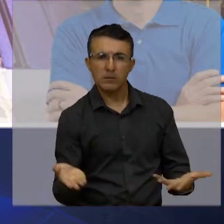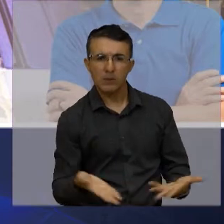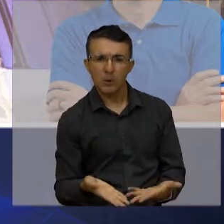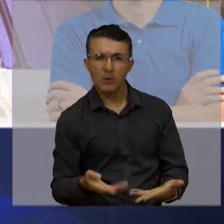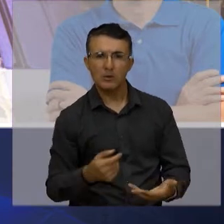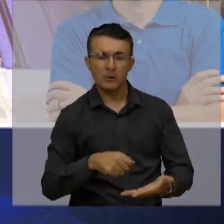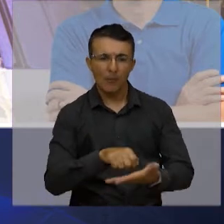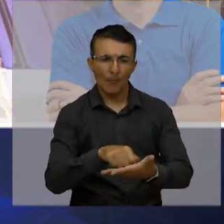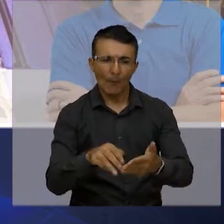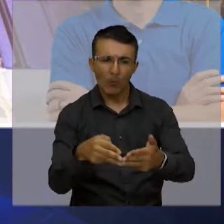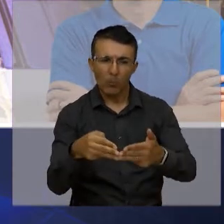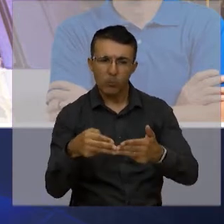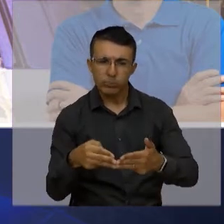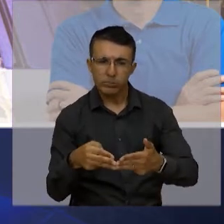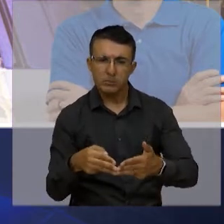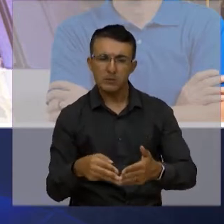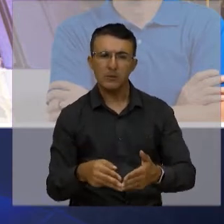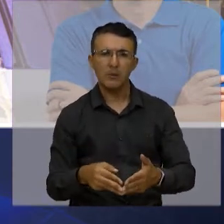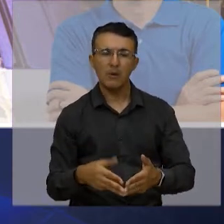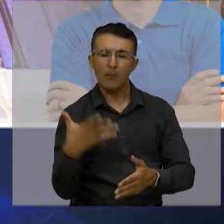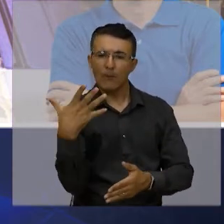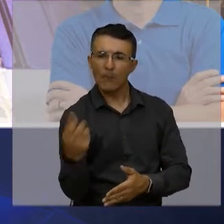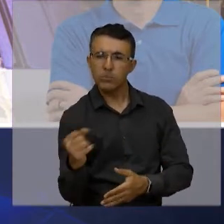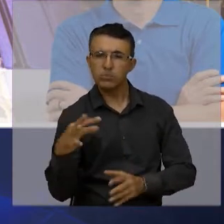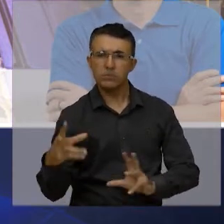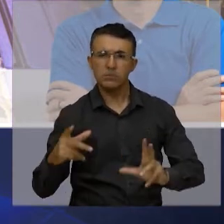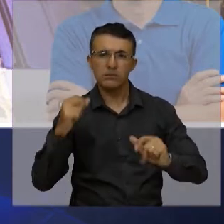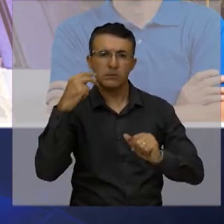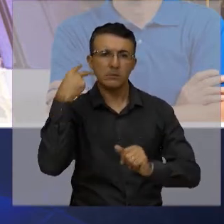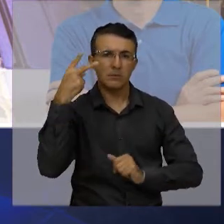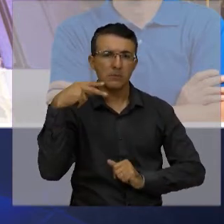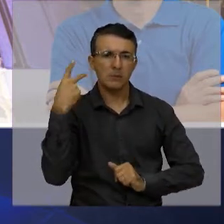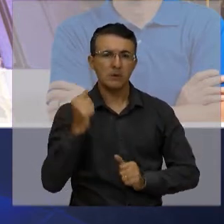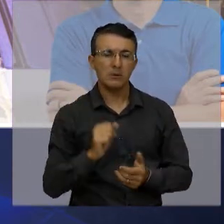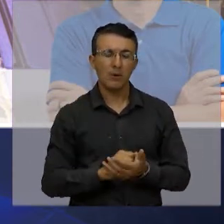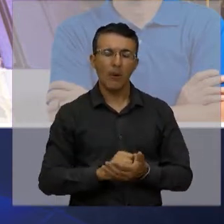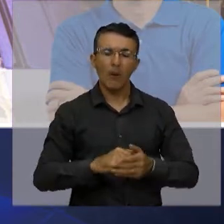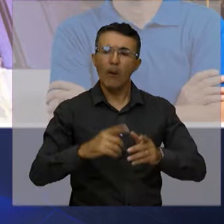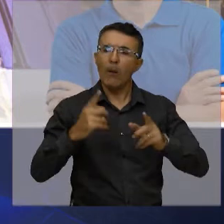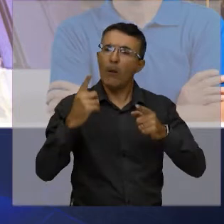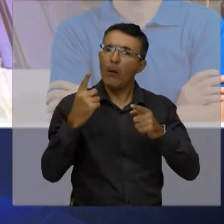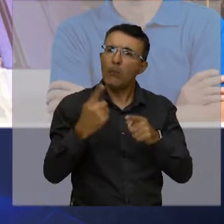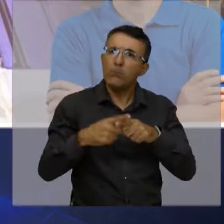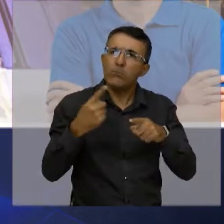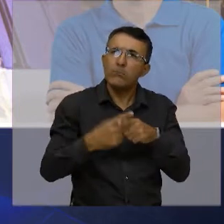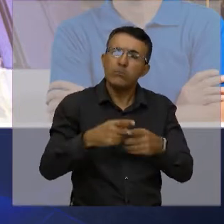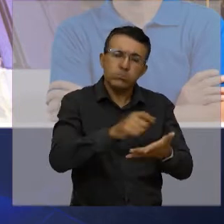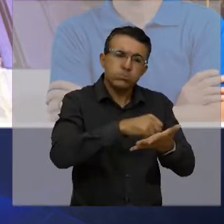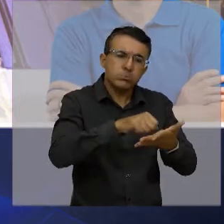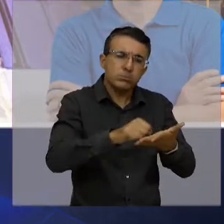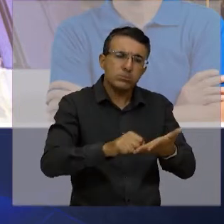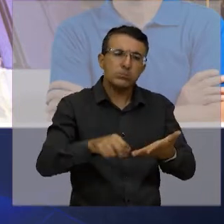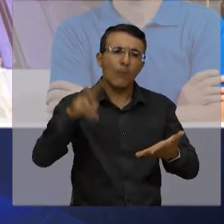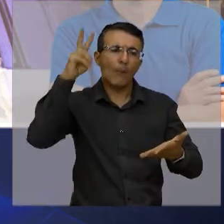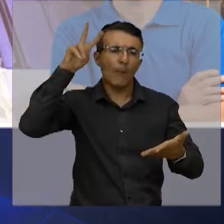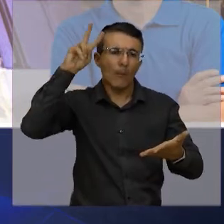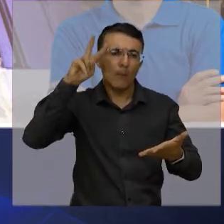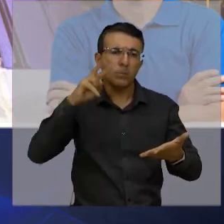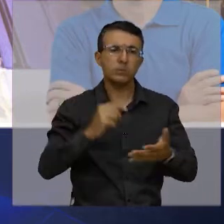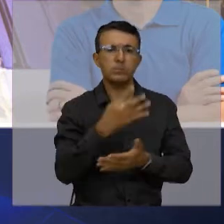por todos os vereadores, porque é um registro histórico. 40 anos de trabalho e